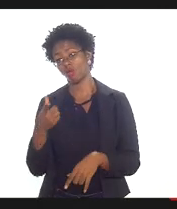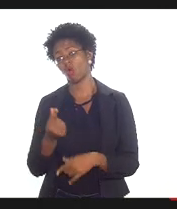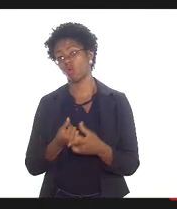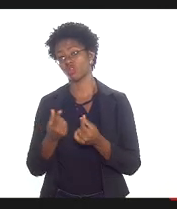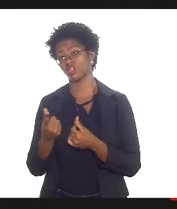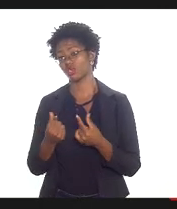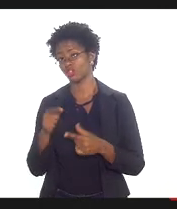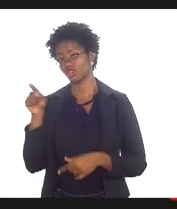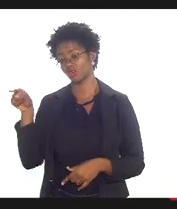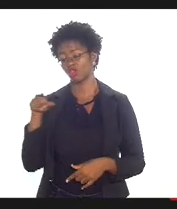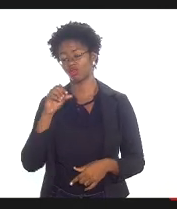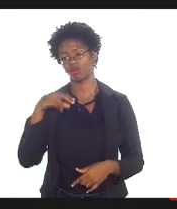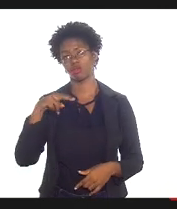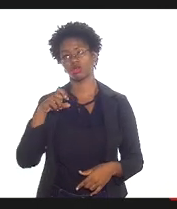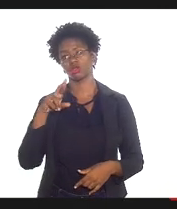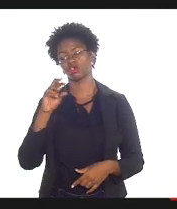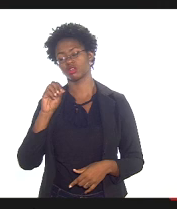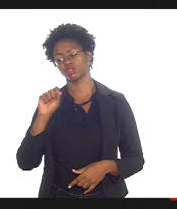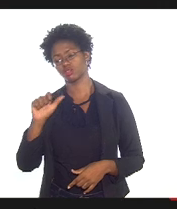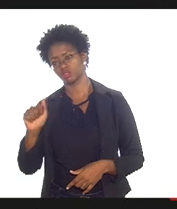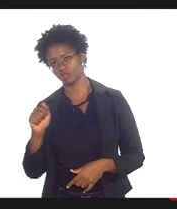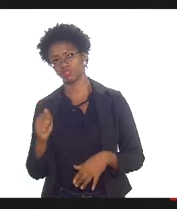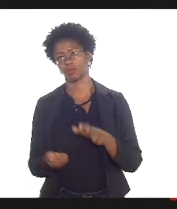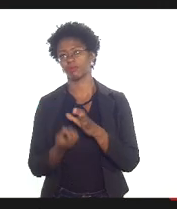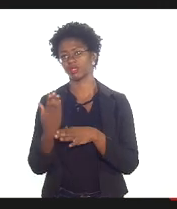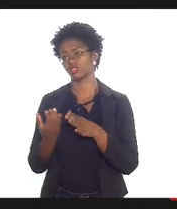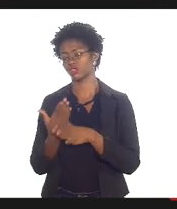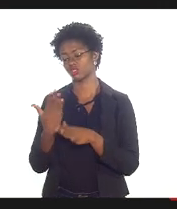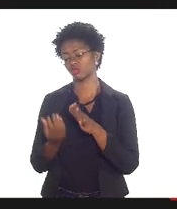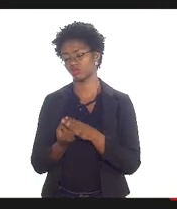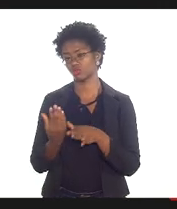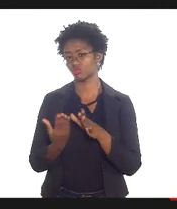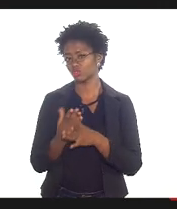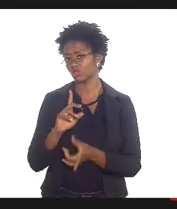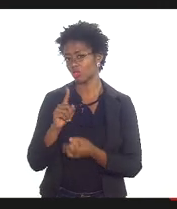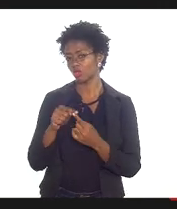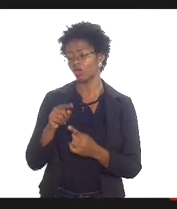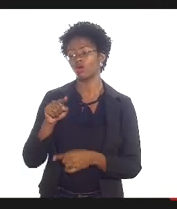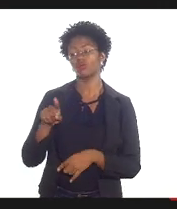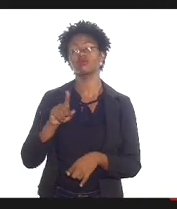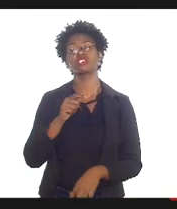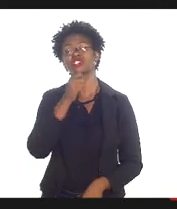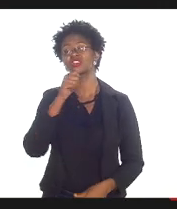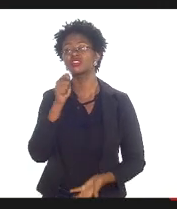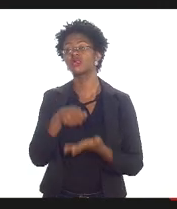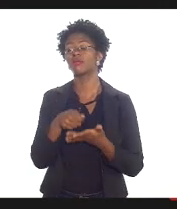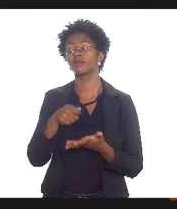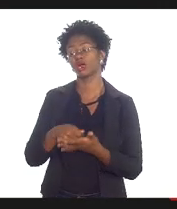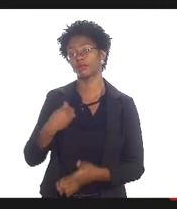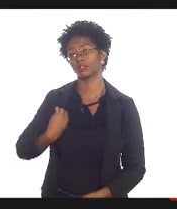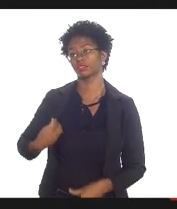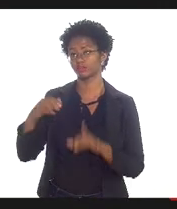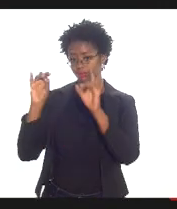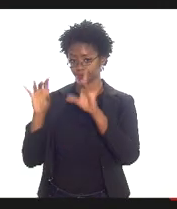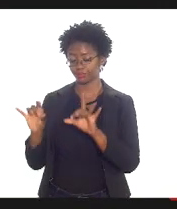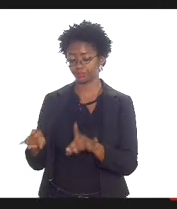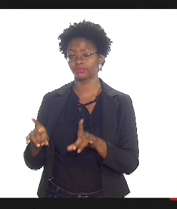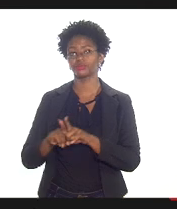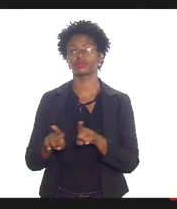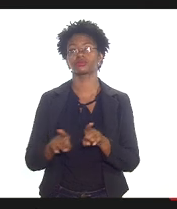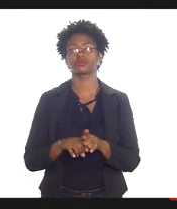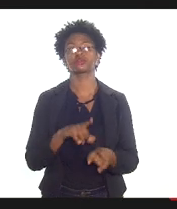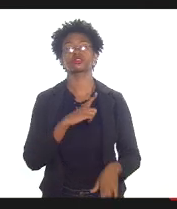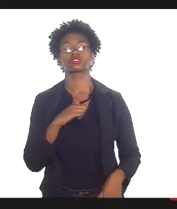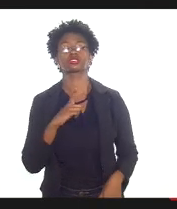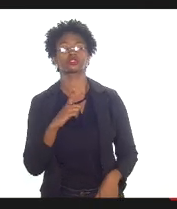portanto, partilha de produção, e, portanto, sem pagar a participação especial. E dele saiu também o sul de